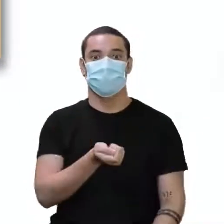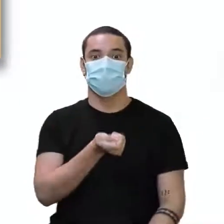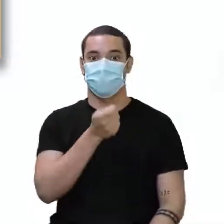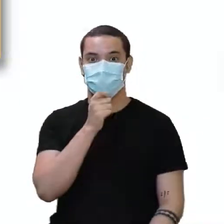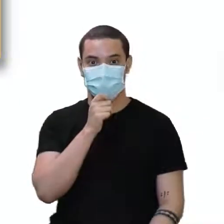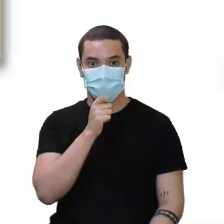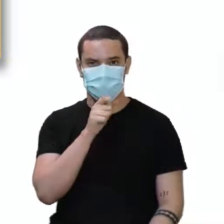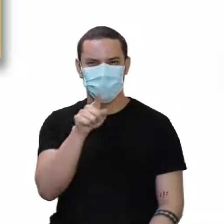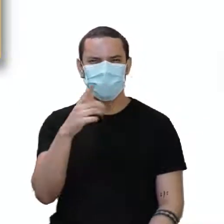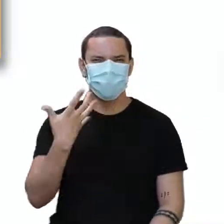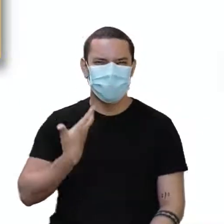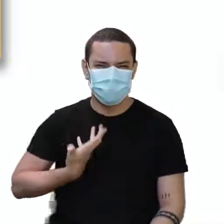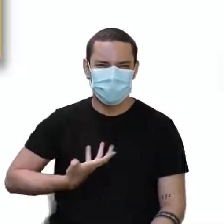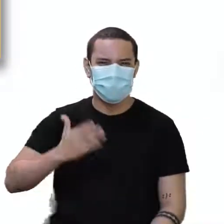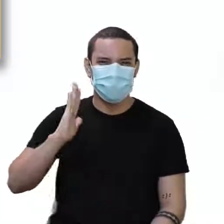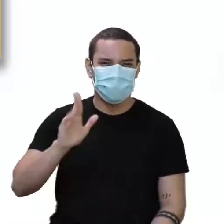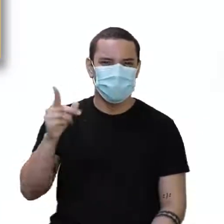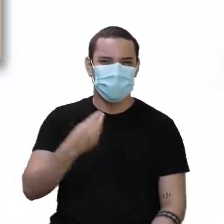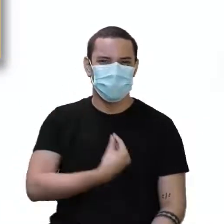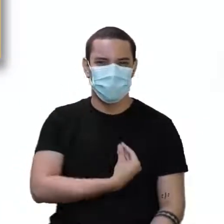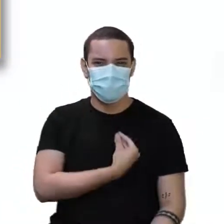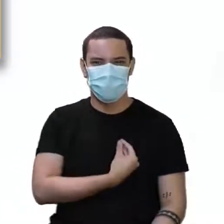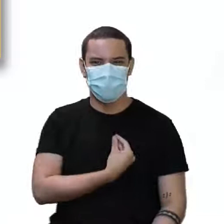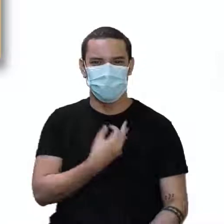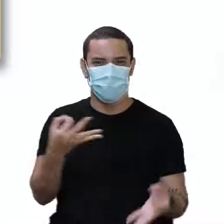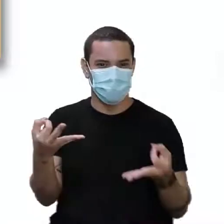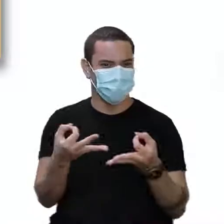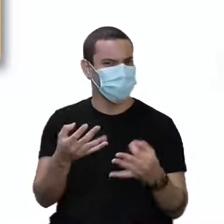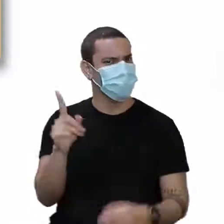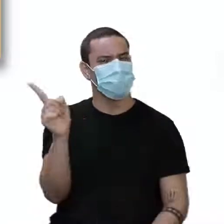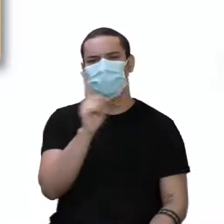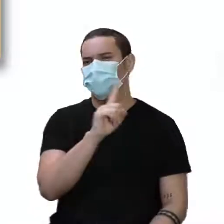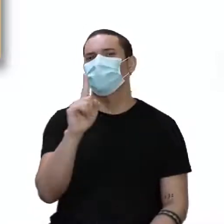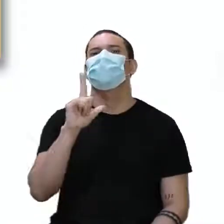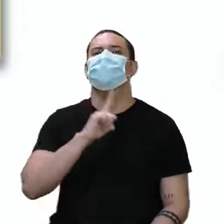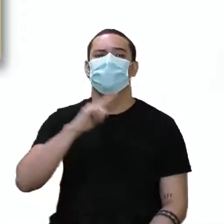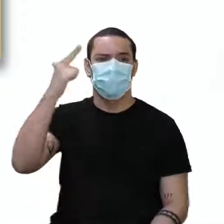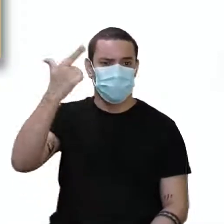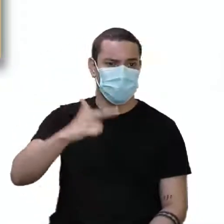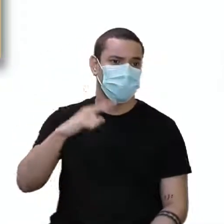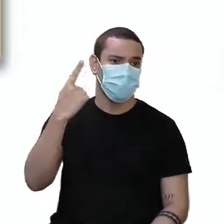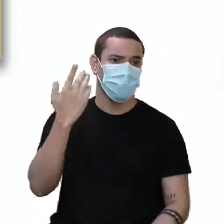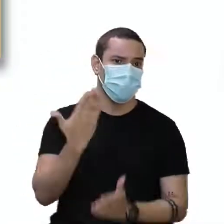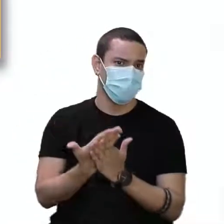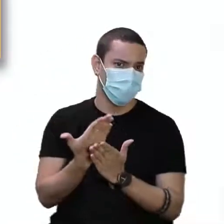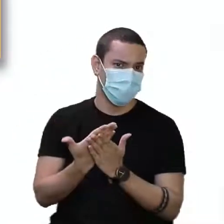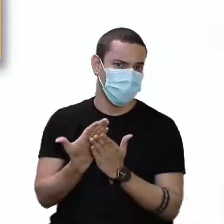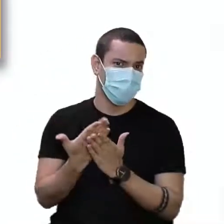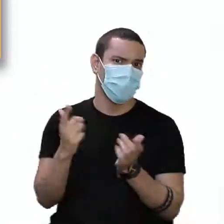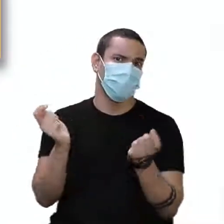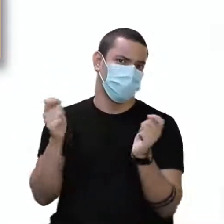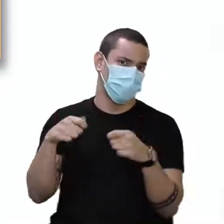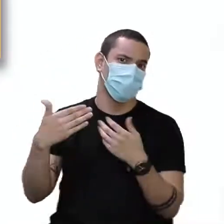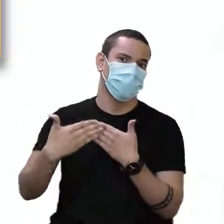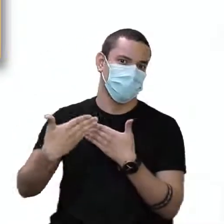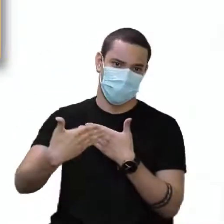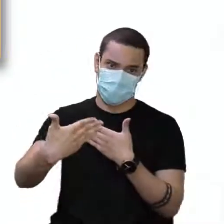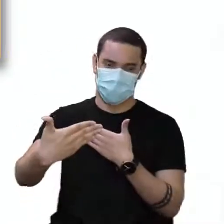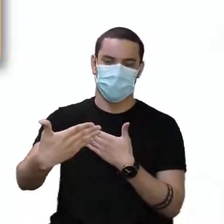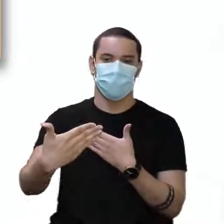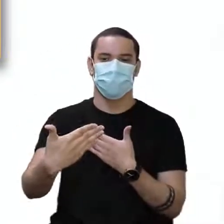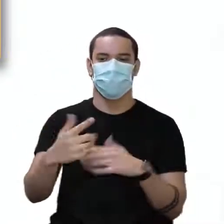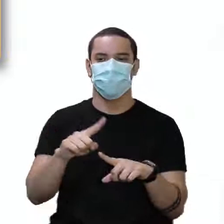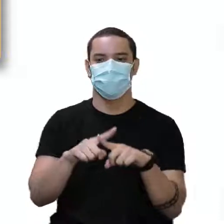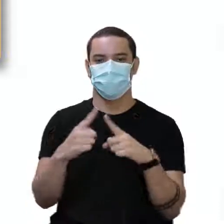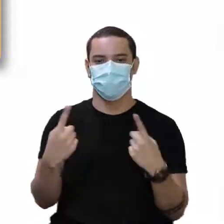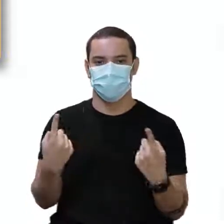ainda. Tá cansando do Present Perfect? Não cansa não. Ainda tem mais outra aula. Ou não sei, eu tô confusa agora. Aí nós